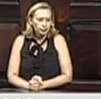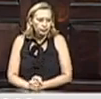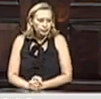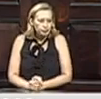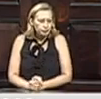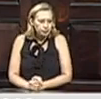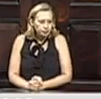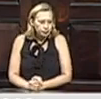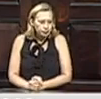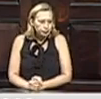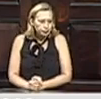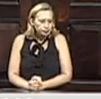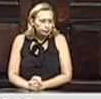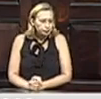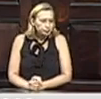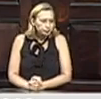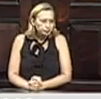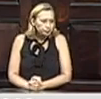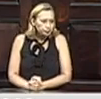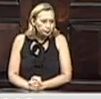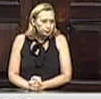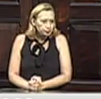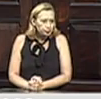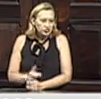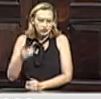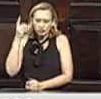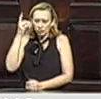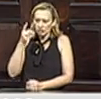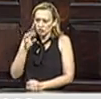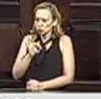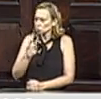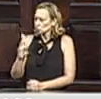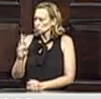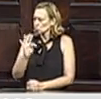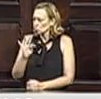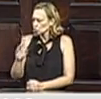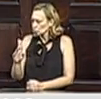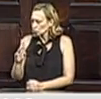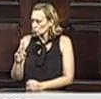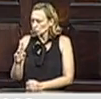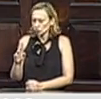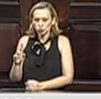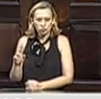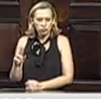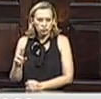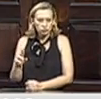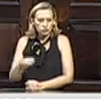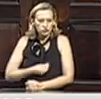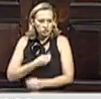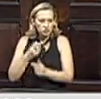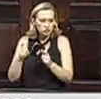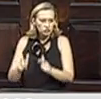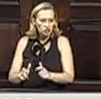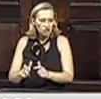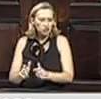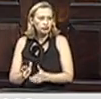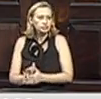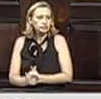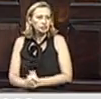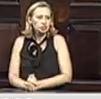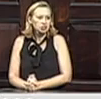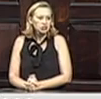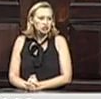Só lhe dizer, senhor presidente. Deputado Tutuca, que está aqui presente, diante